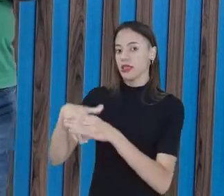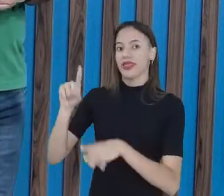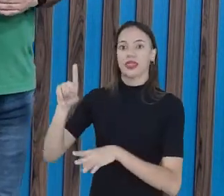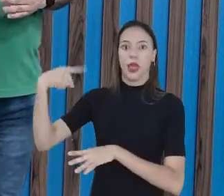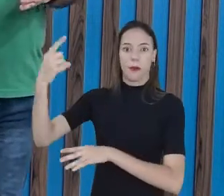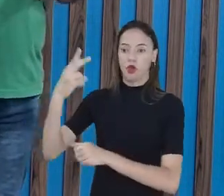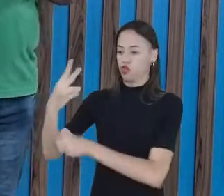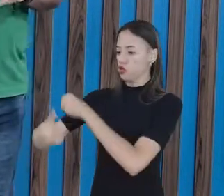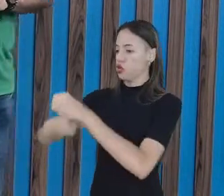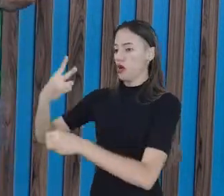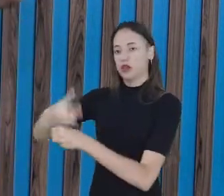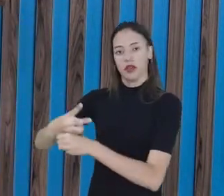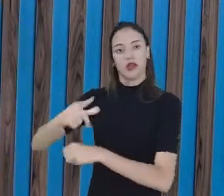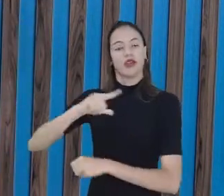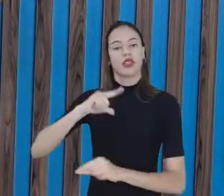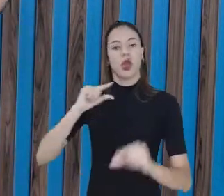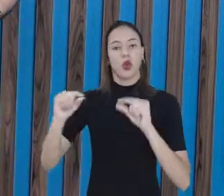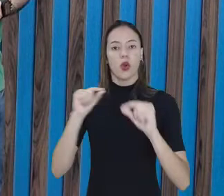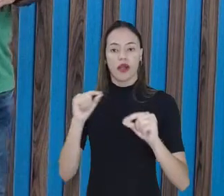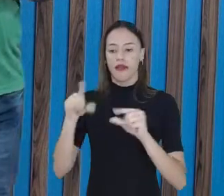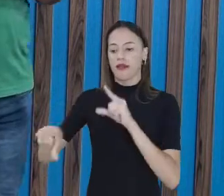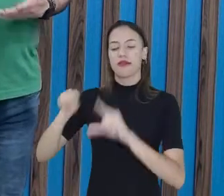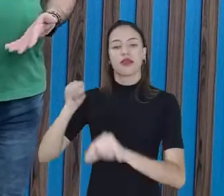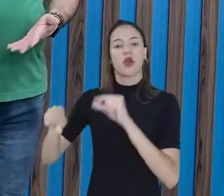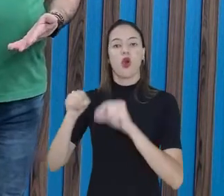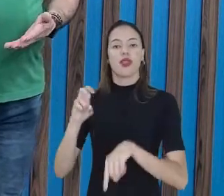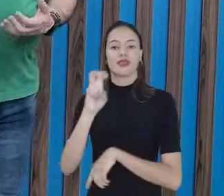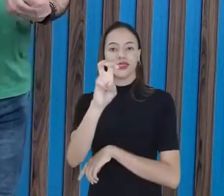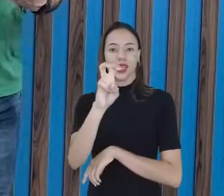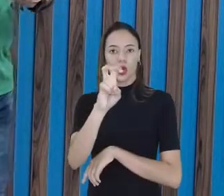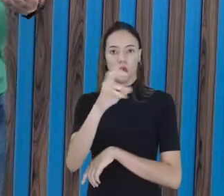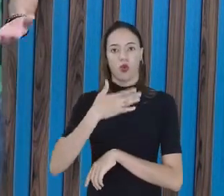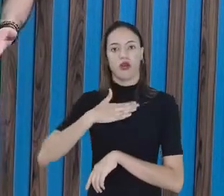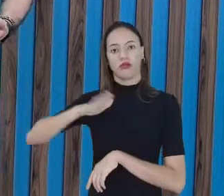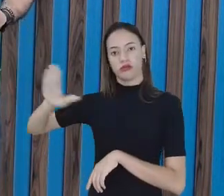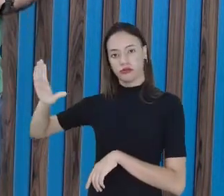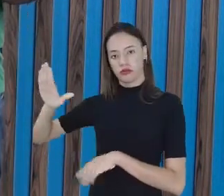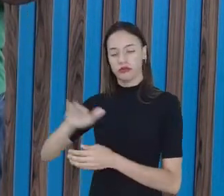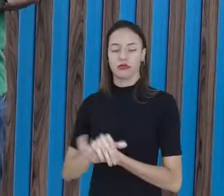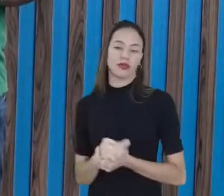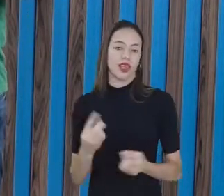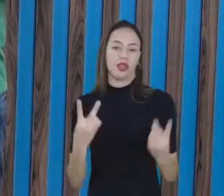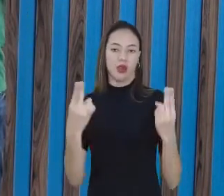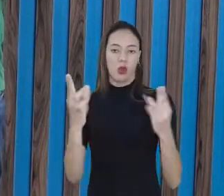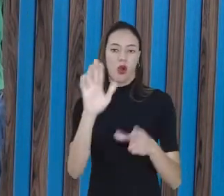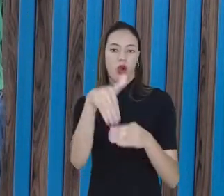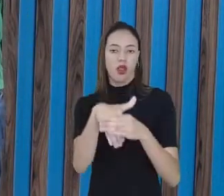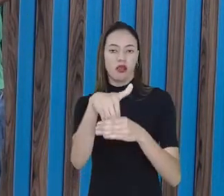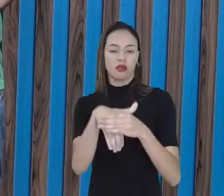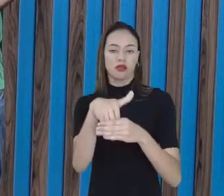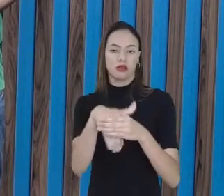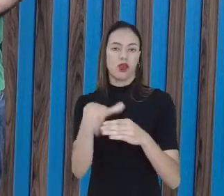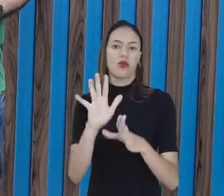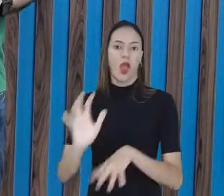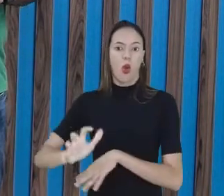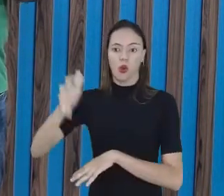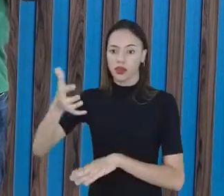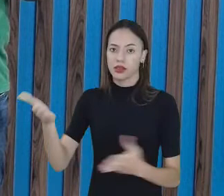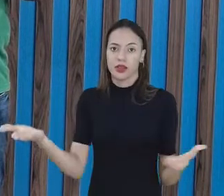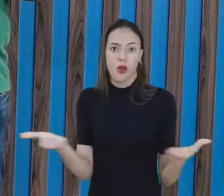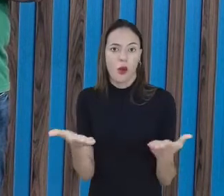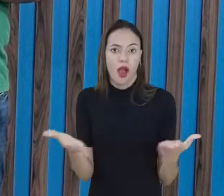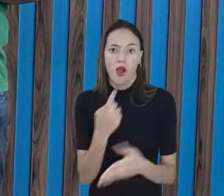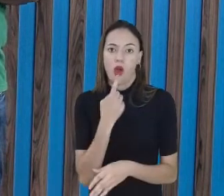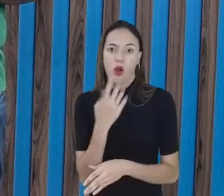anos seguintes, a gente tem a escolha de 5 cargos, como a gente teve nas eleições que a gente acabou